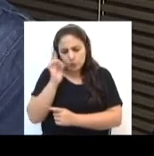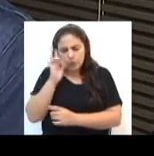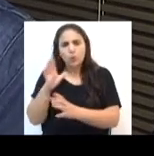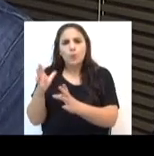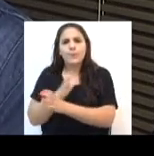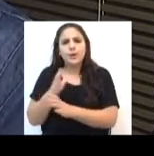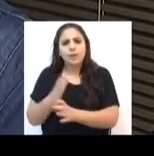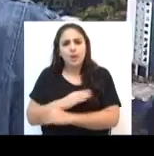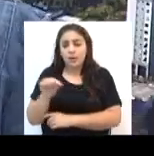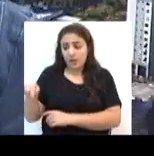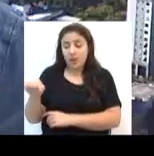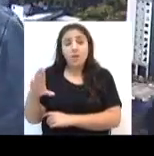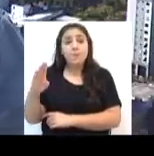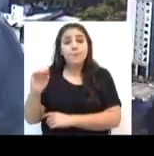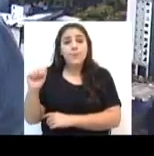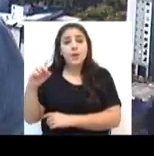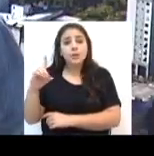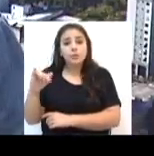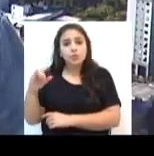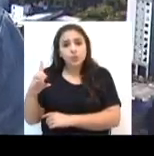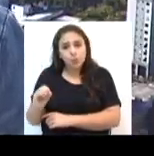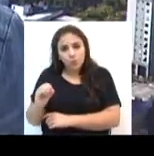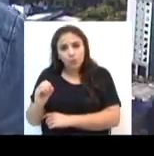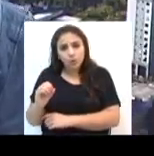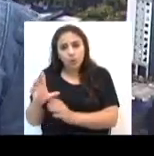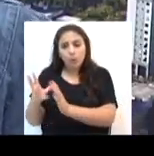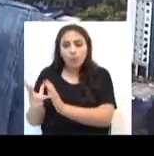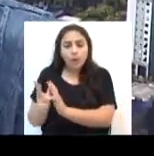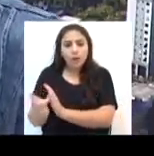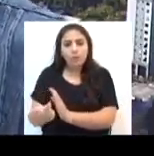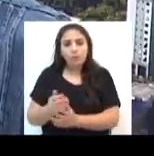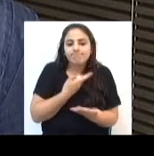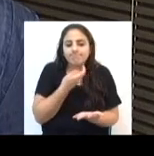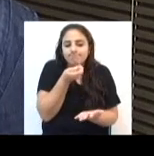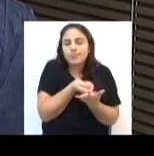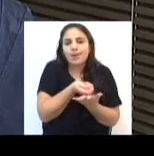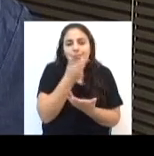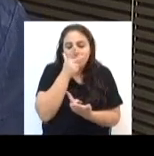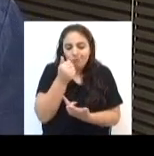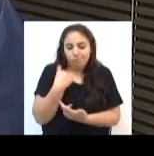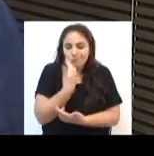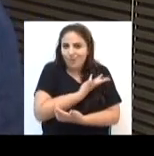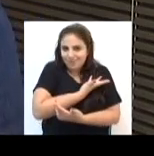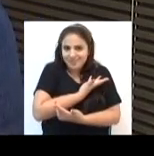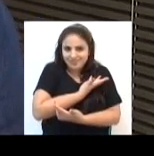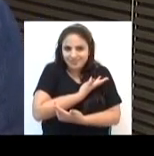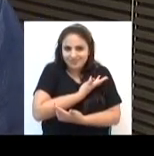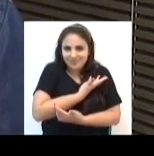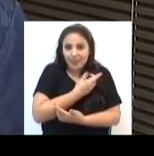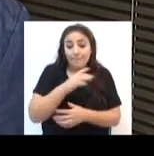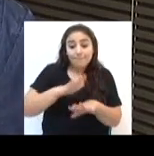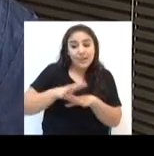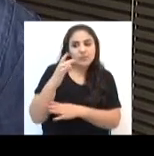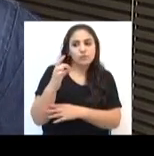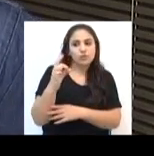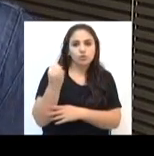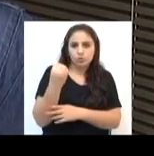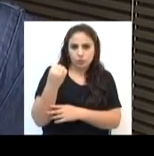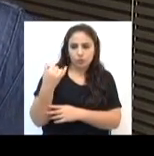que a norma não estaria sendo cumprida, prejudicando o comércio local. A nossa cidade, ela viveu e é o que é até